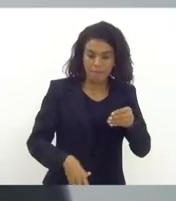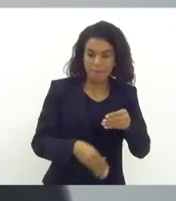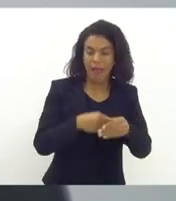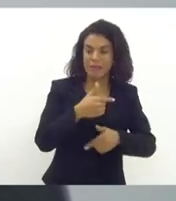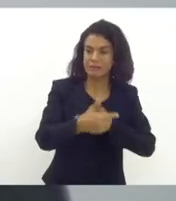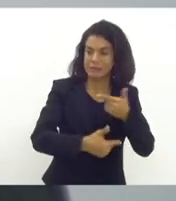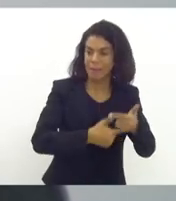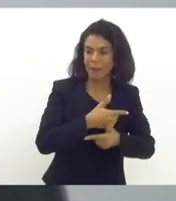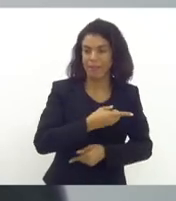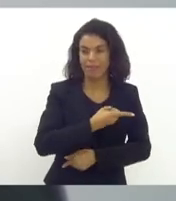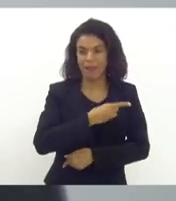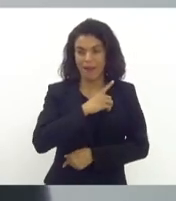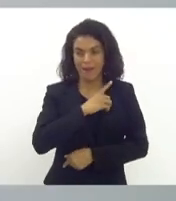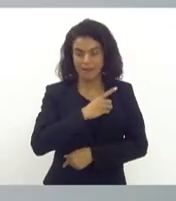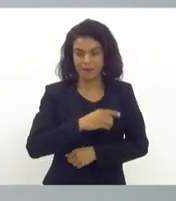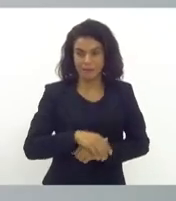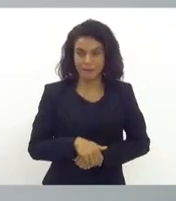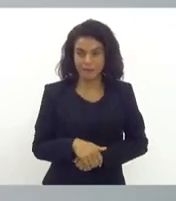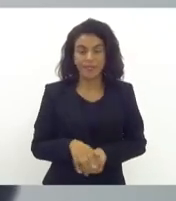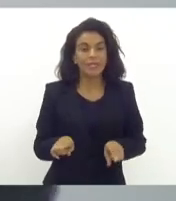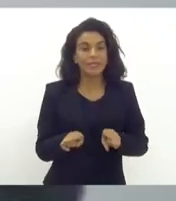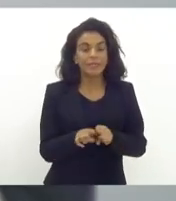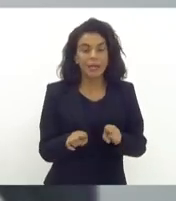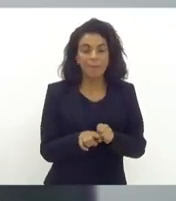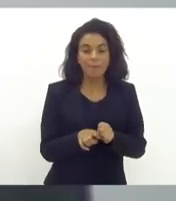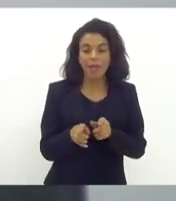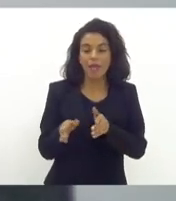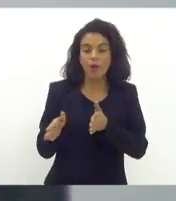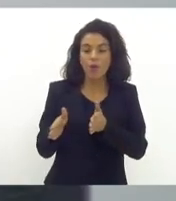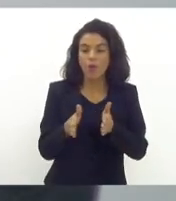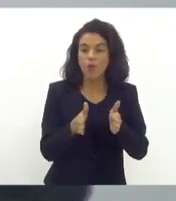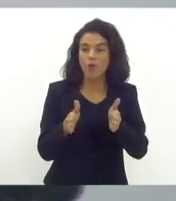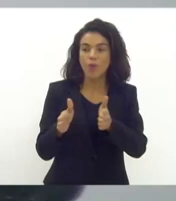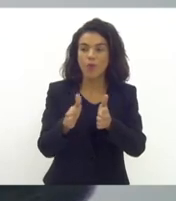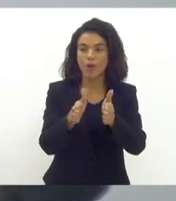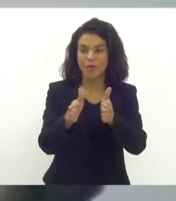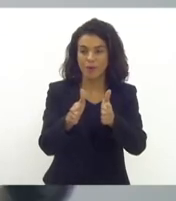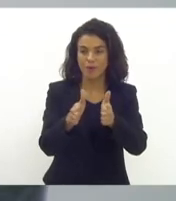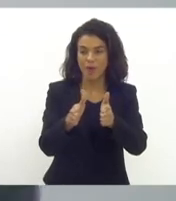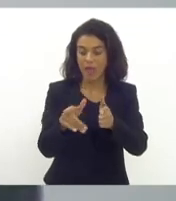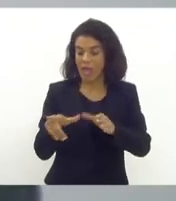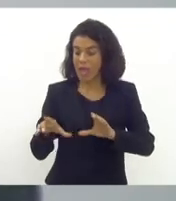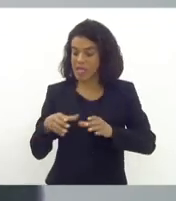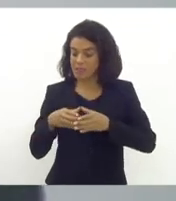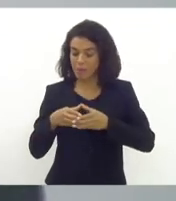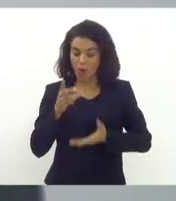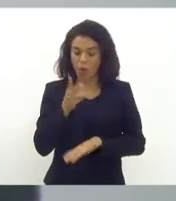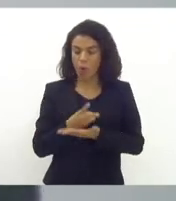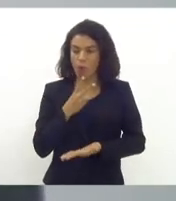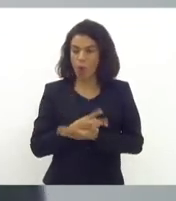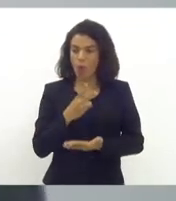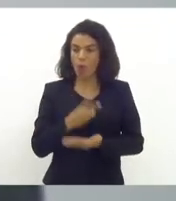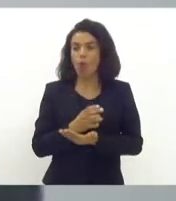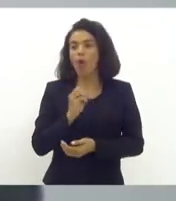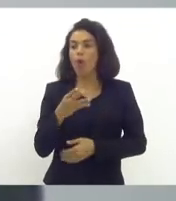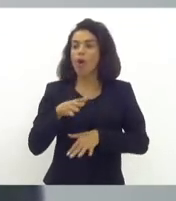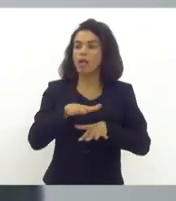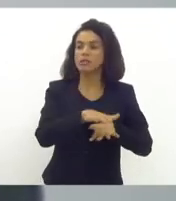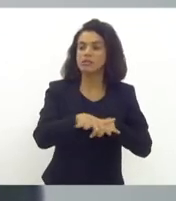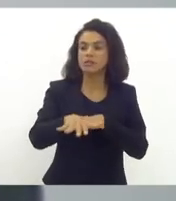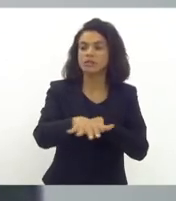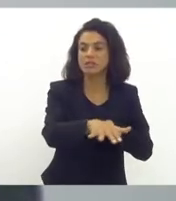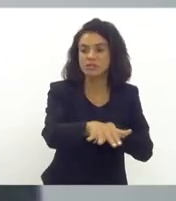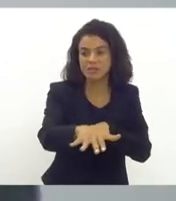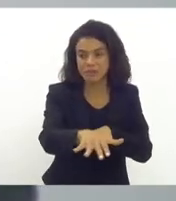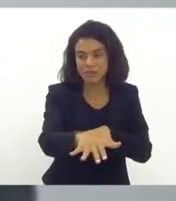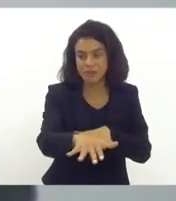as delegacias a questão do próprio trajeto em que é utilizado existem blocos são estáticos são qual o trajeto utilizado isso é importante Então essas informações